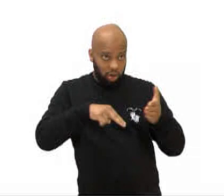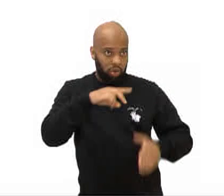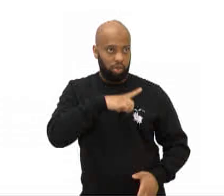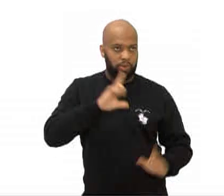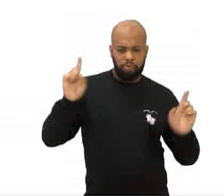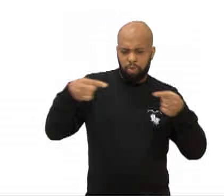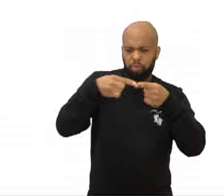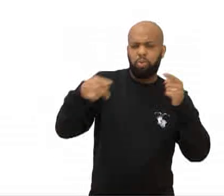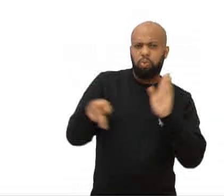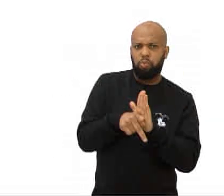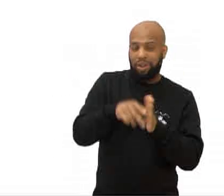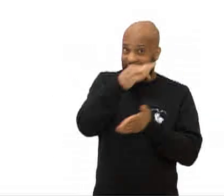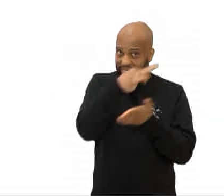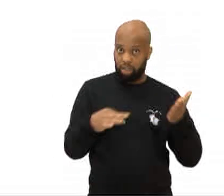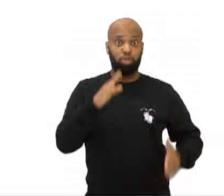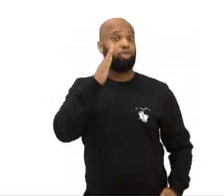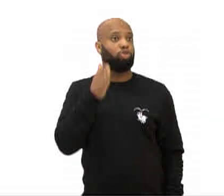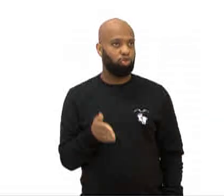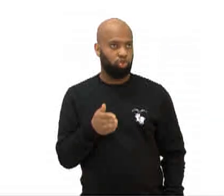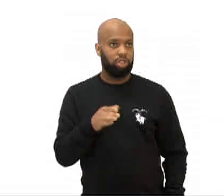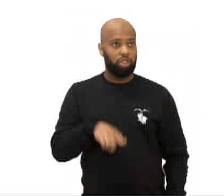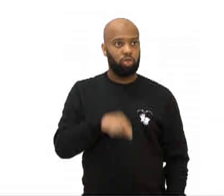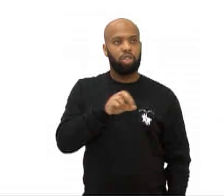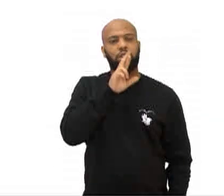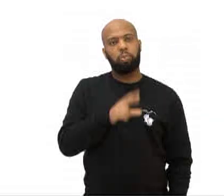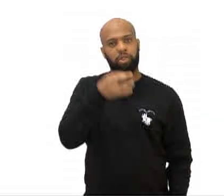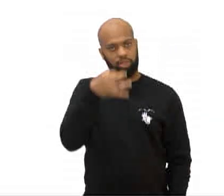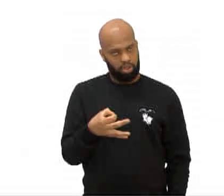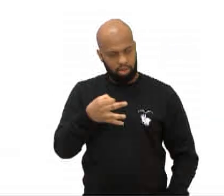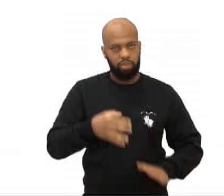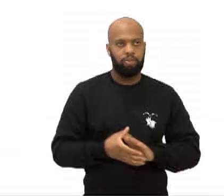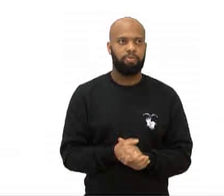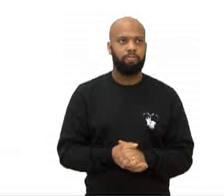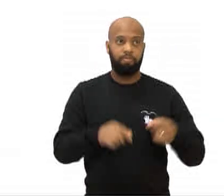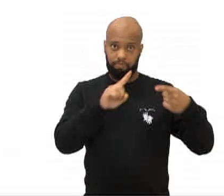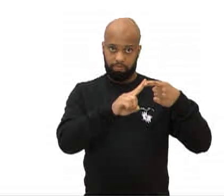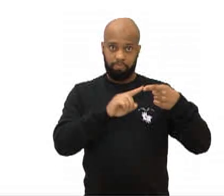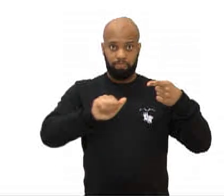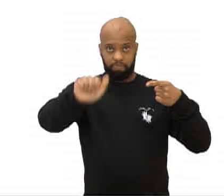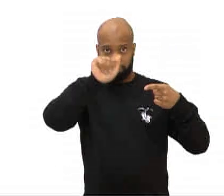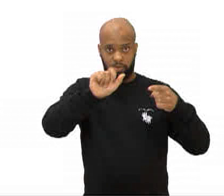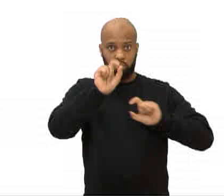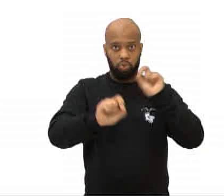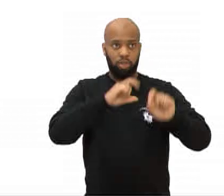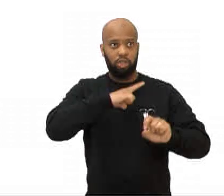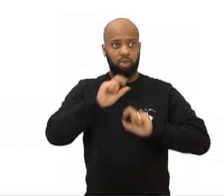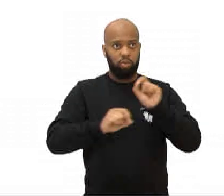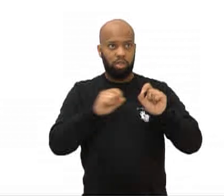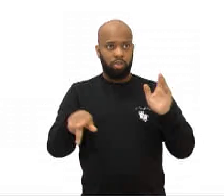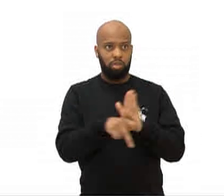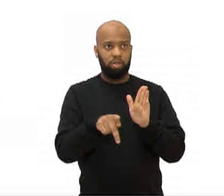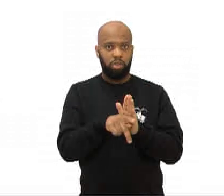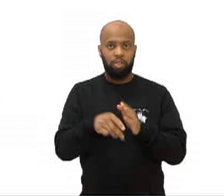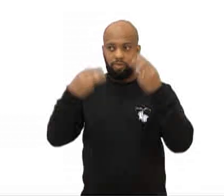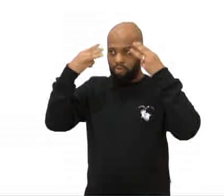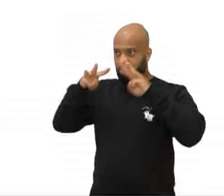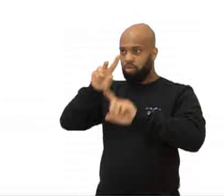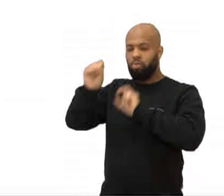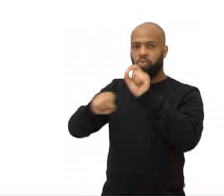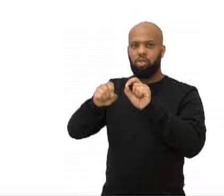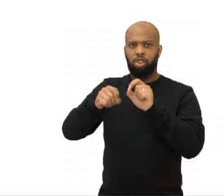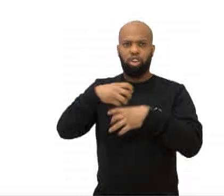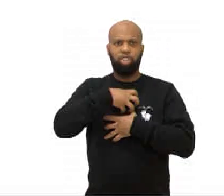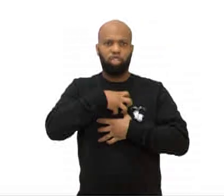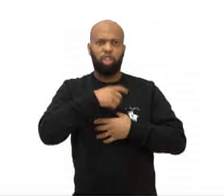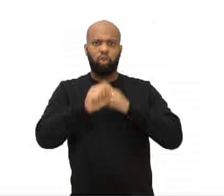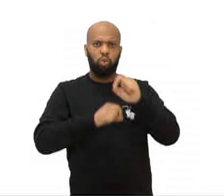de acordo com o excerto que acabamos de ler, assinale a alternativa correta. A. Aquilo que é preconizado pelo filósofo como causa da